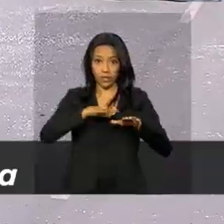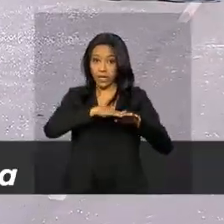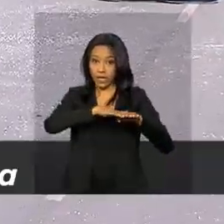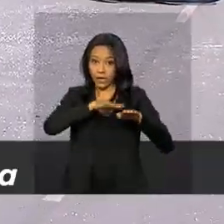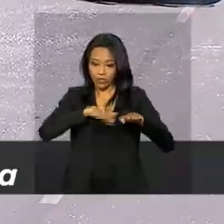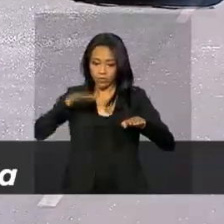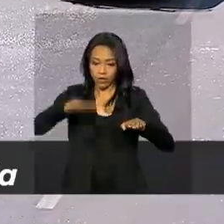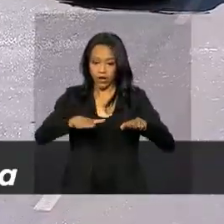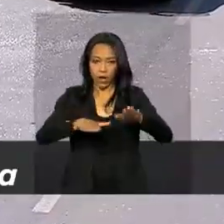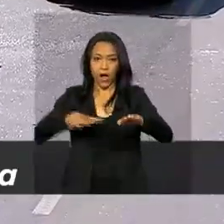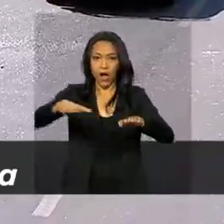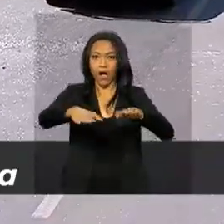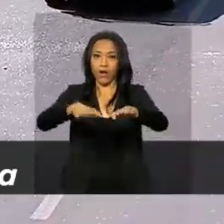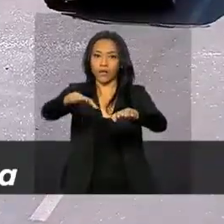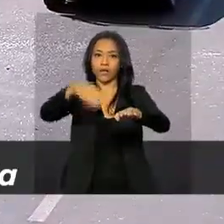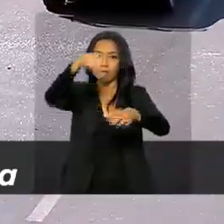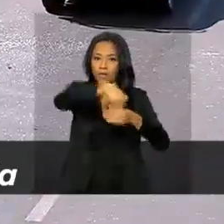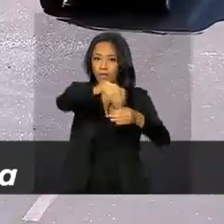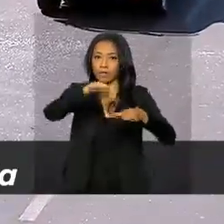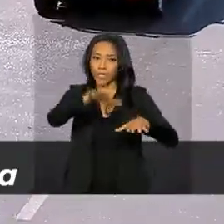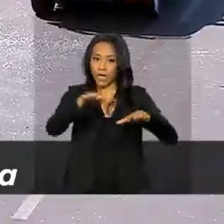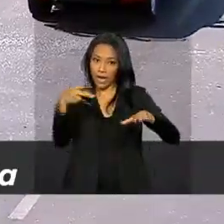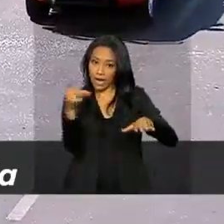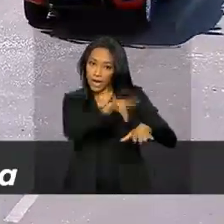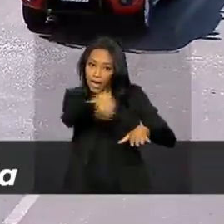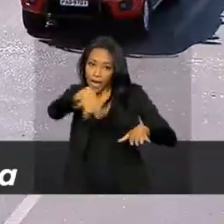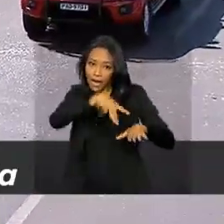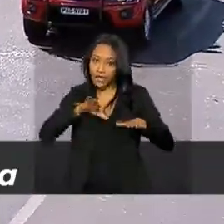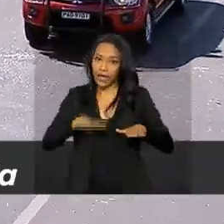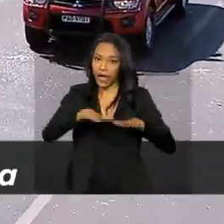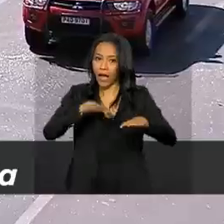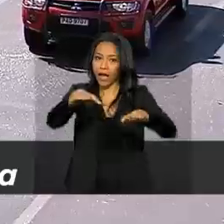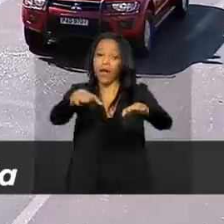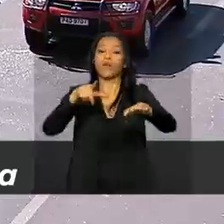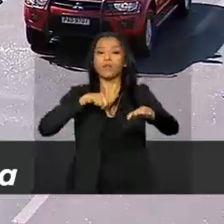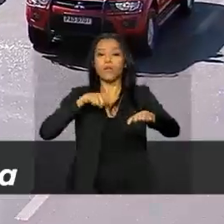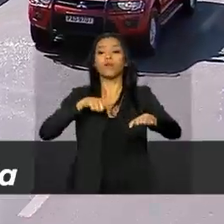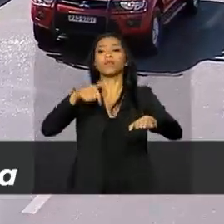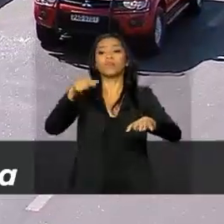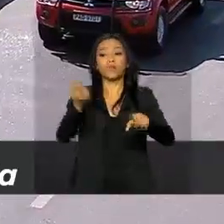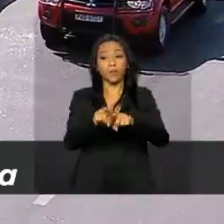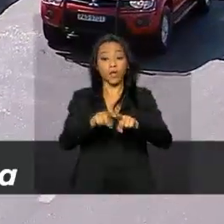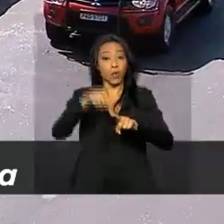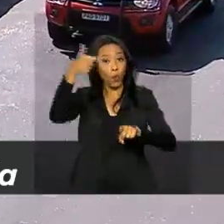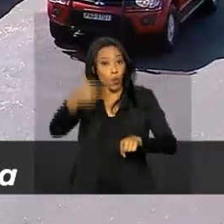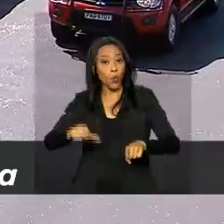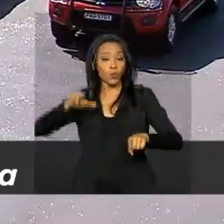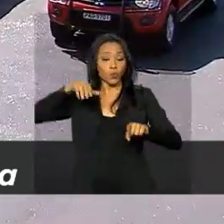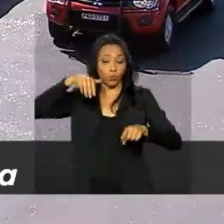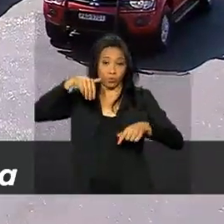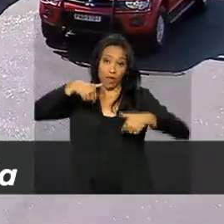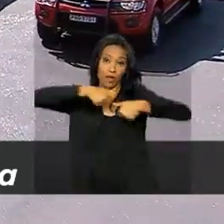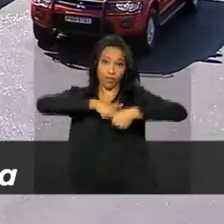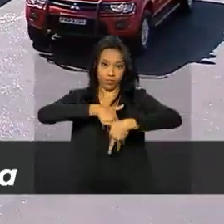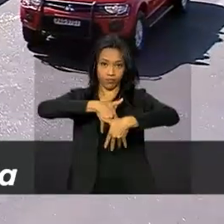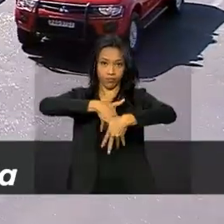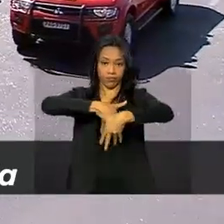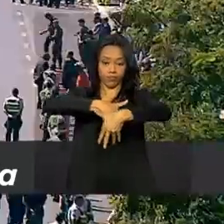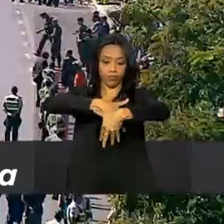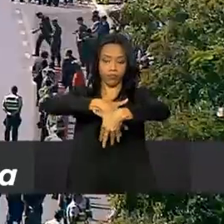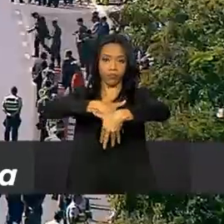o desfile militar, nós teremos então, a pé o grupamento da Marinha. Aí o comandante